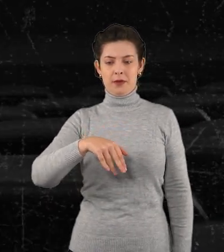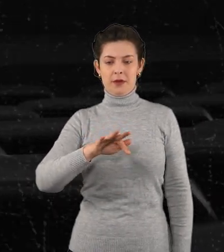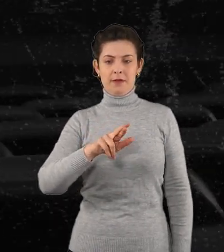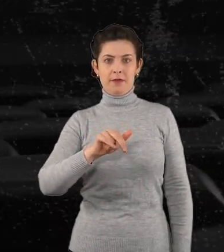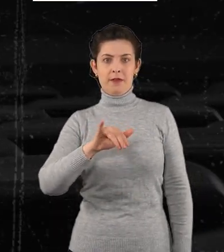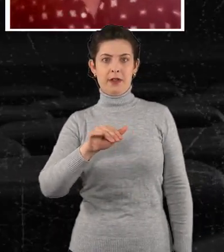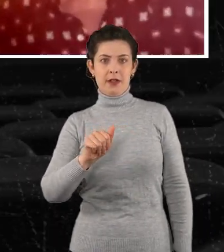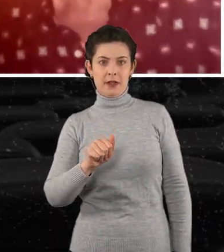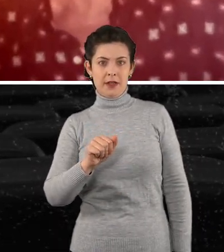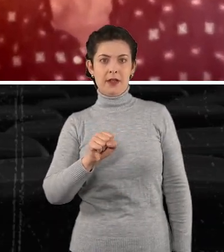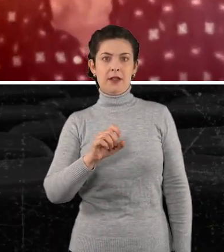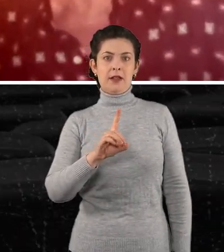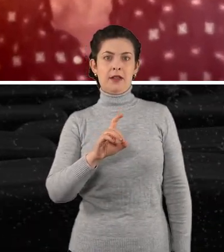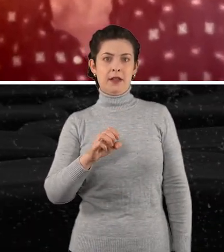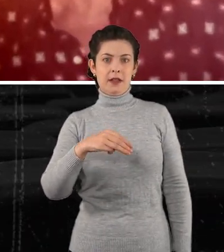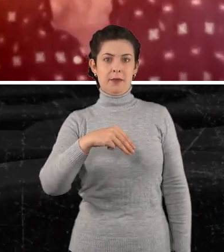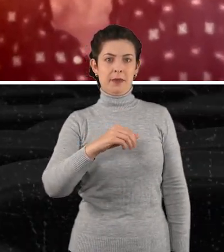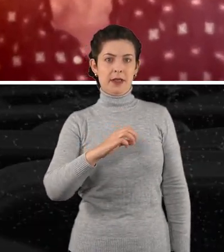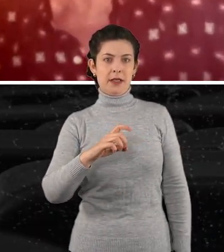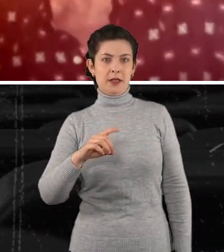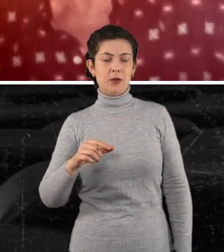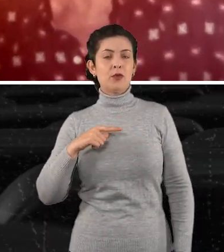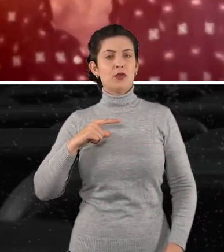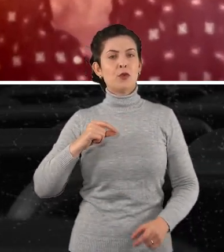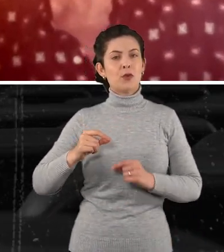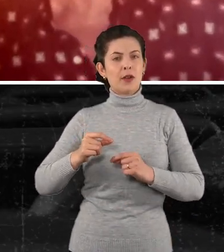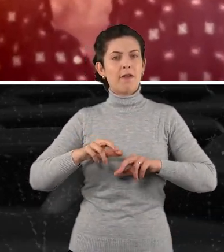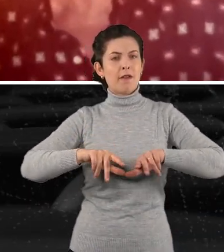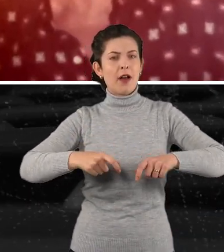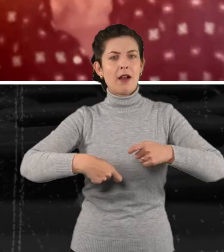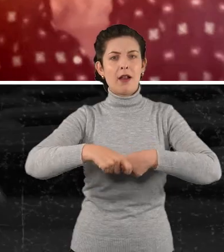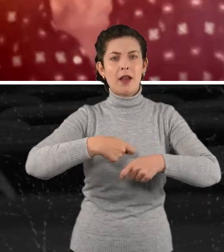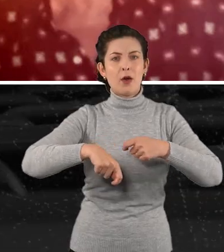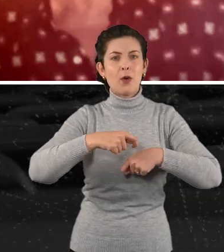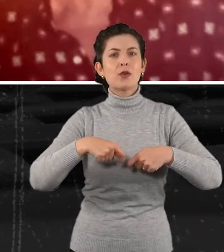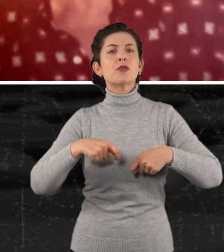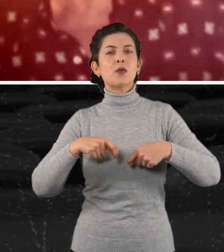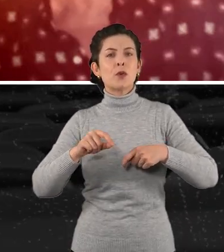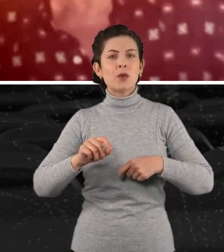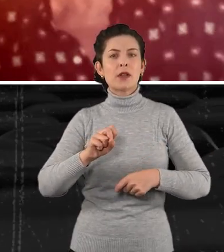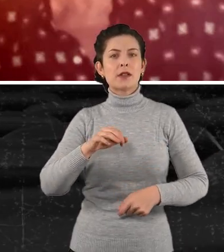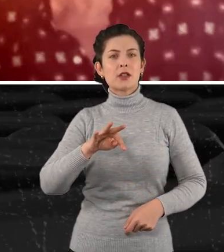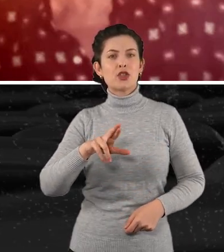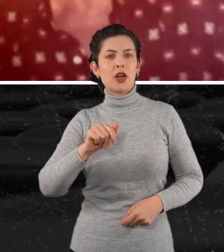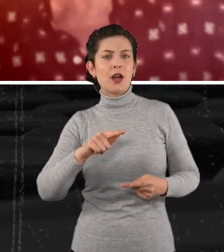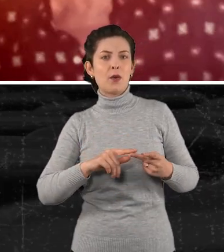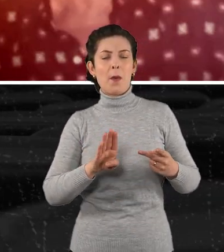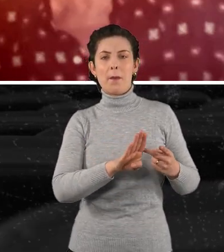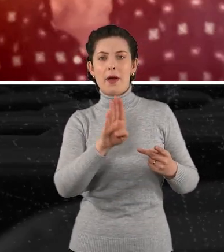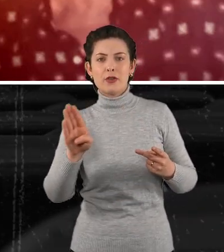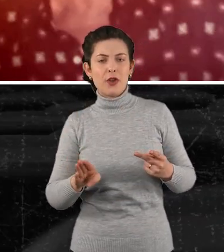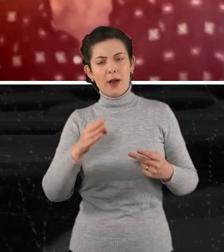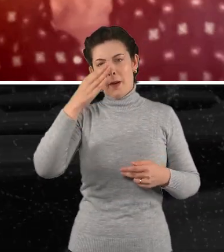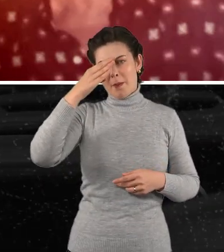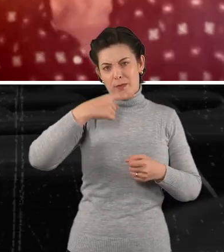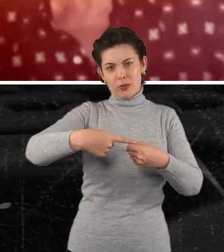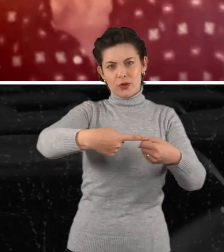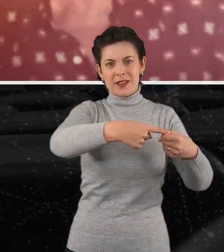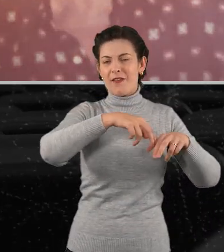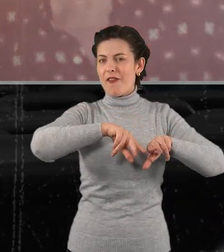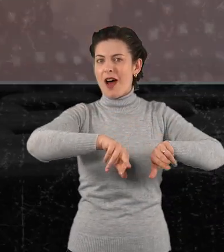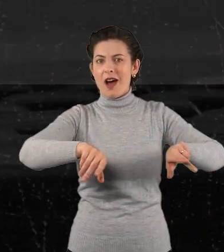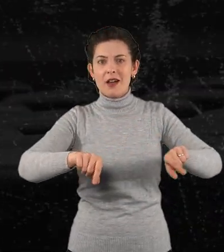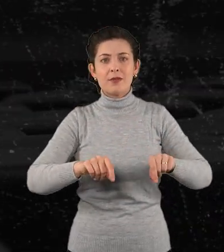Farias de Macedo. Joaquim possuía negócios em Santiago, Bagé, Uruguaiana, São Borja, entre